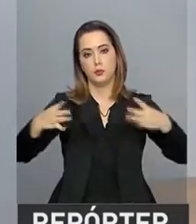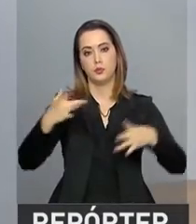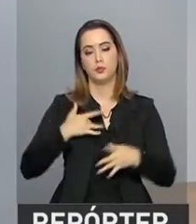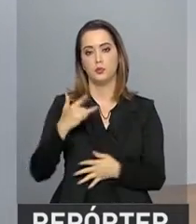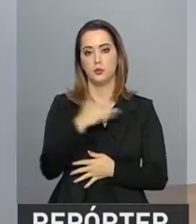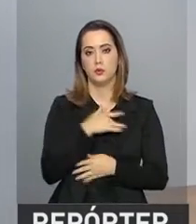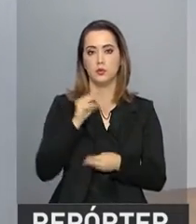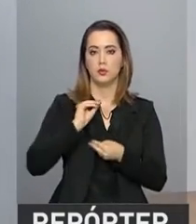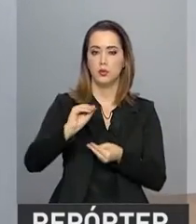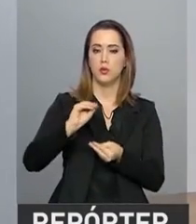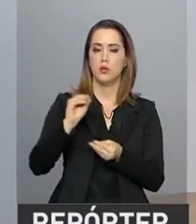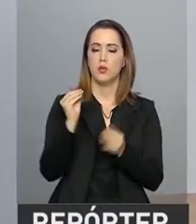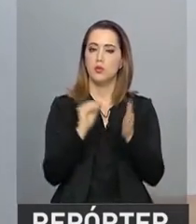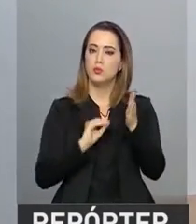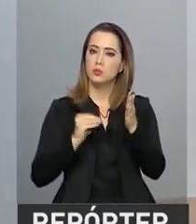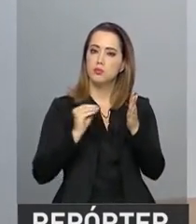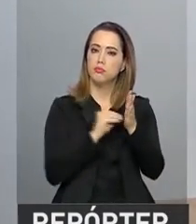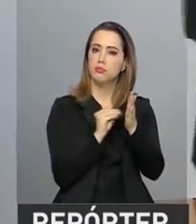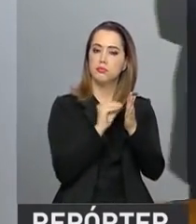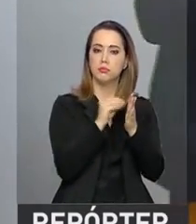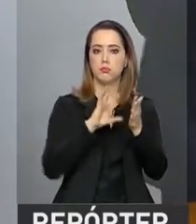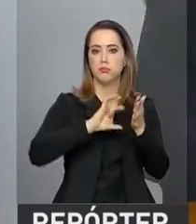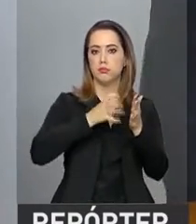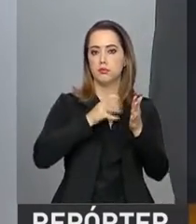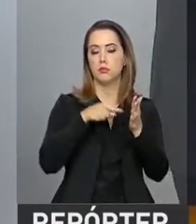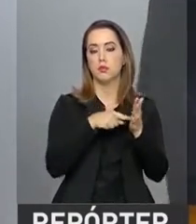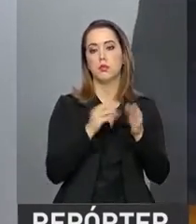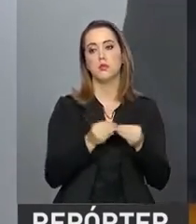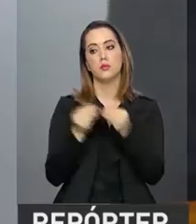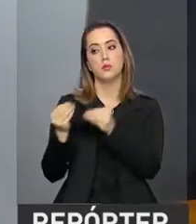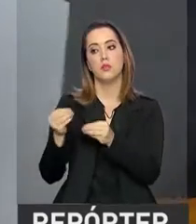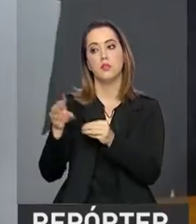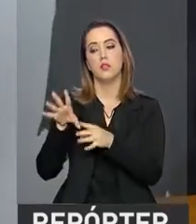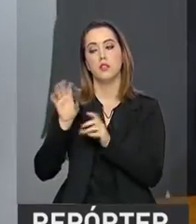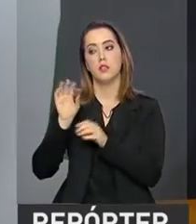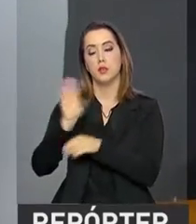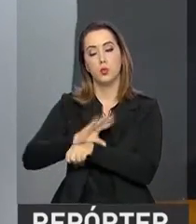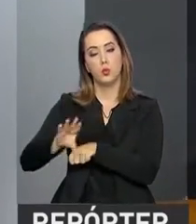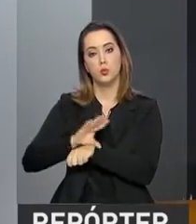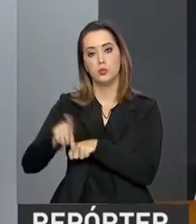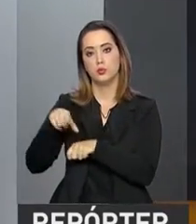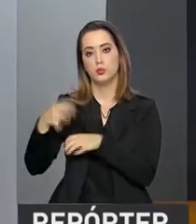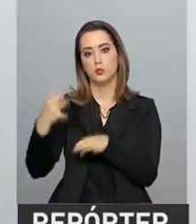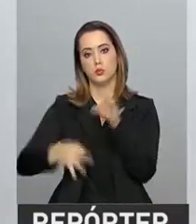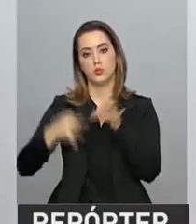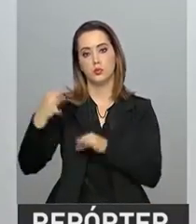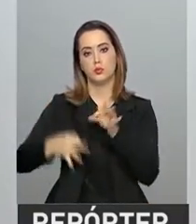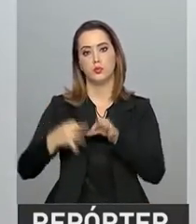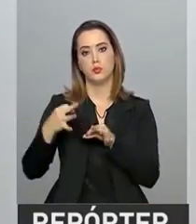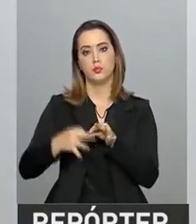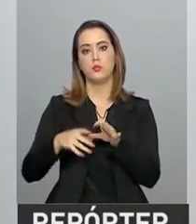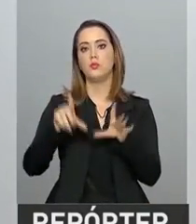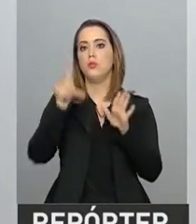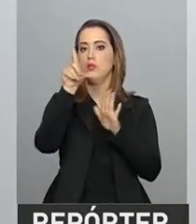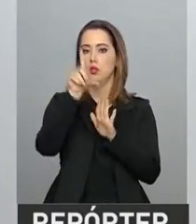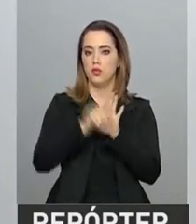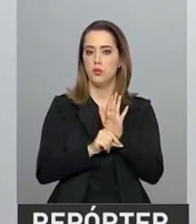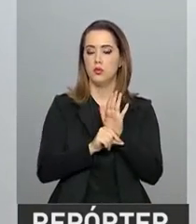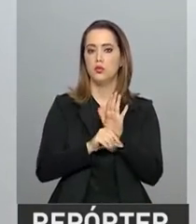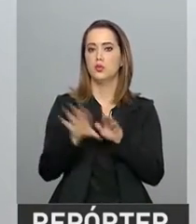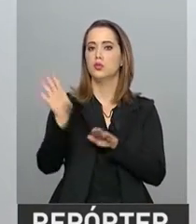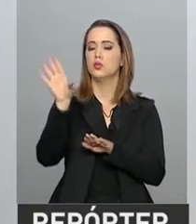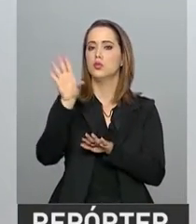informações e devem investir em cursos de capacitação para juízes federais estaduais e municipais redução nos gastos